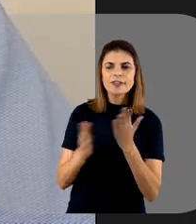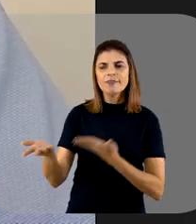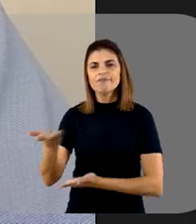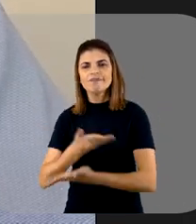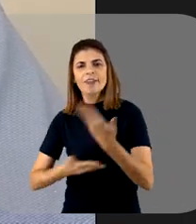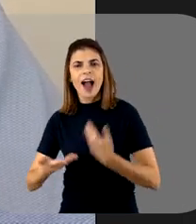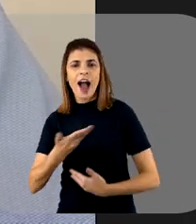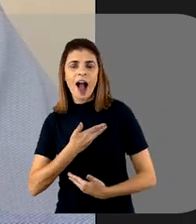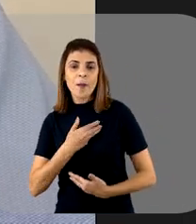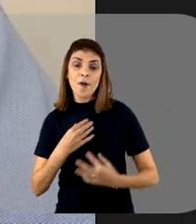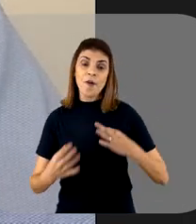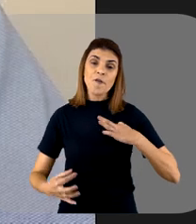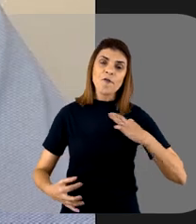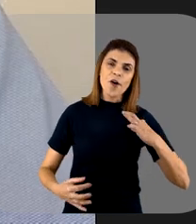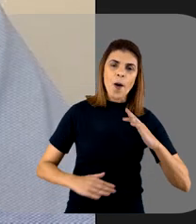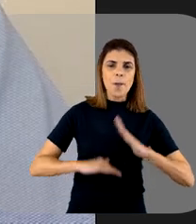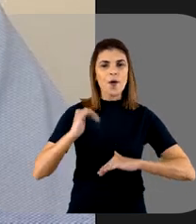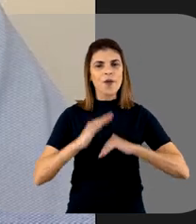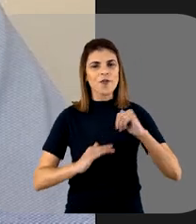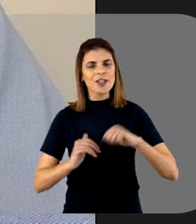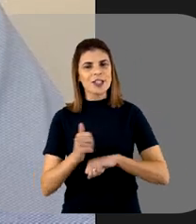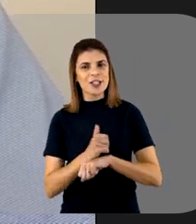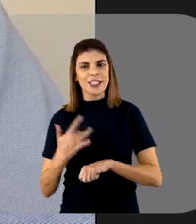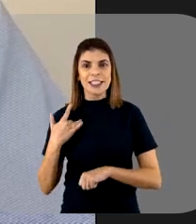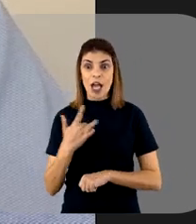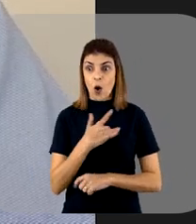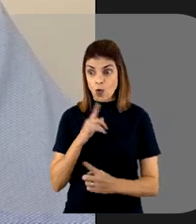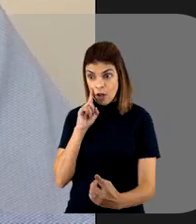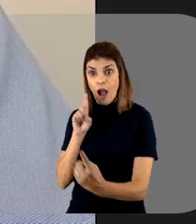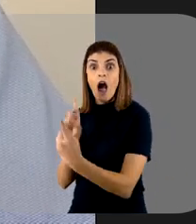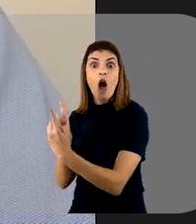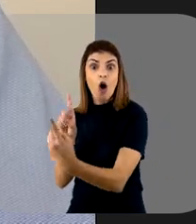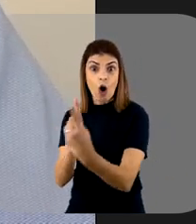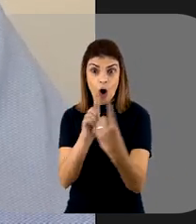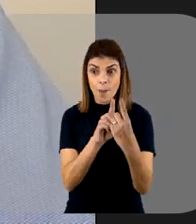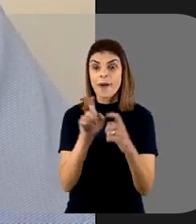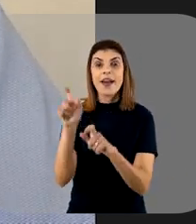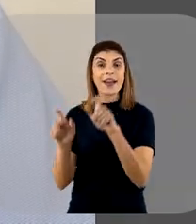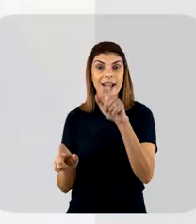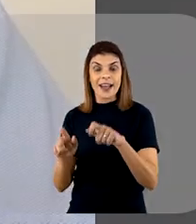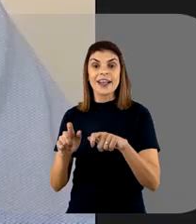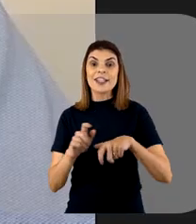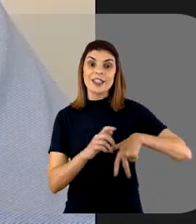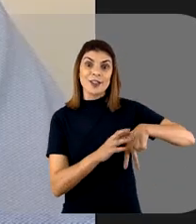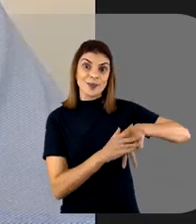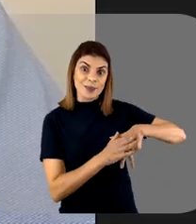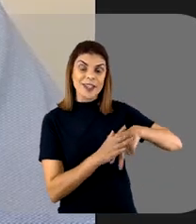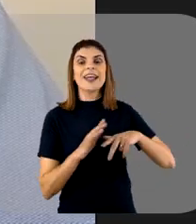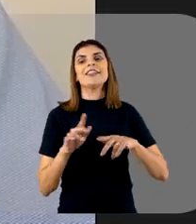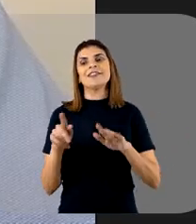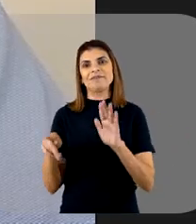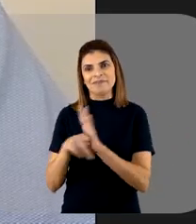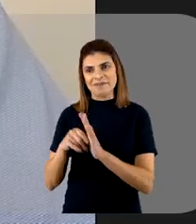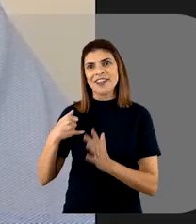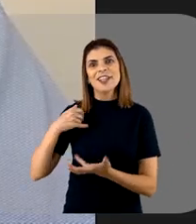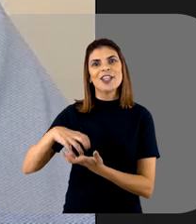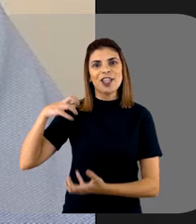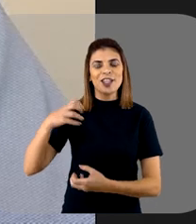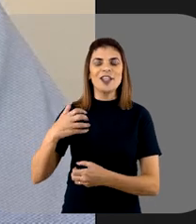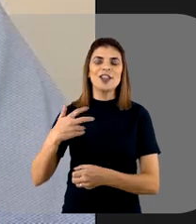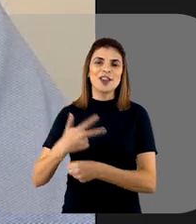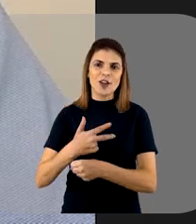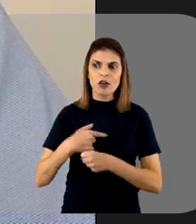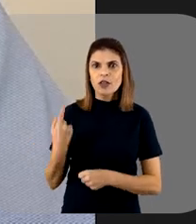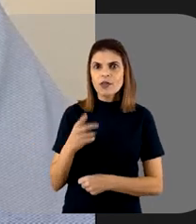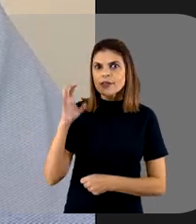ou mesmo com os voluntários e profissionais da saúde, né, que acompanhavam esses idosos. Nesse contexto da pandemia, a gente